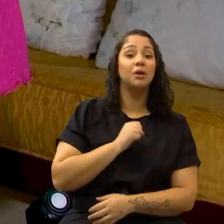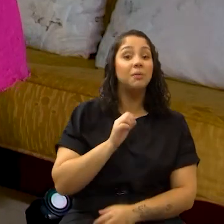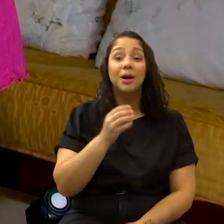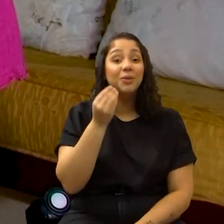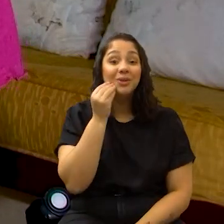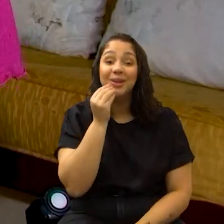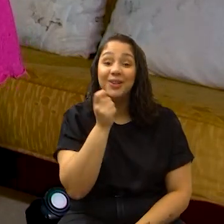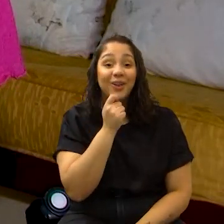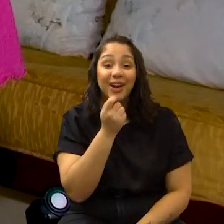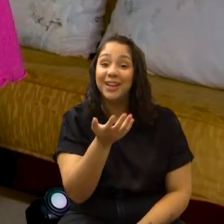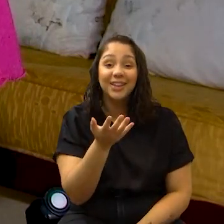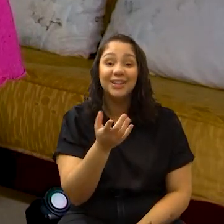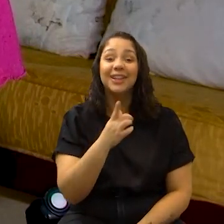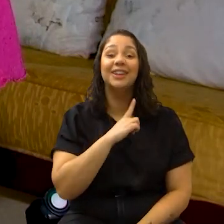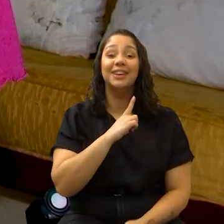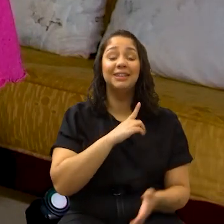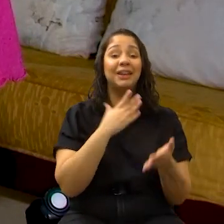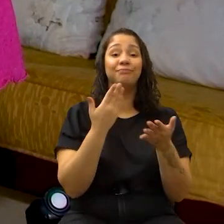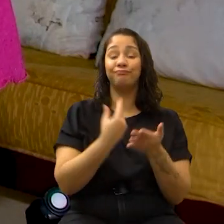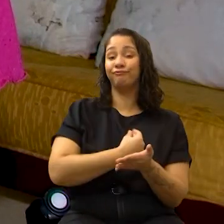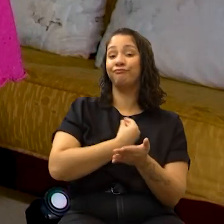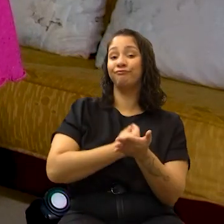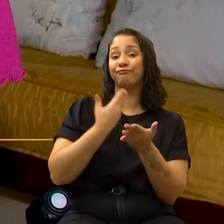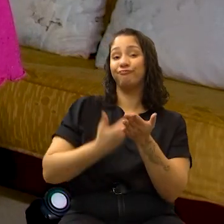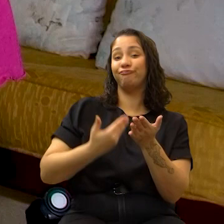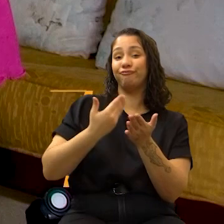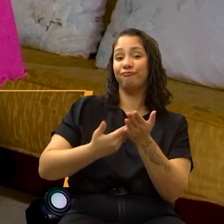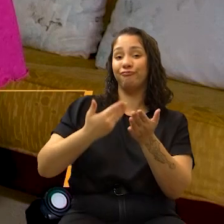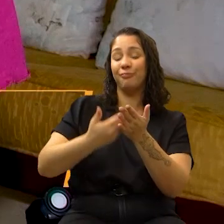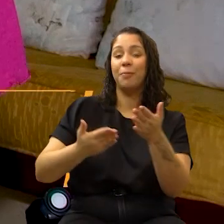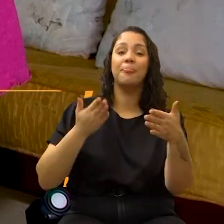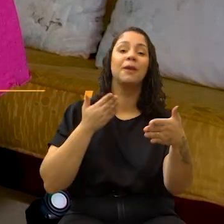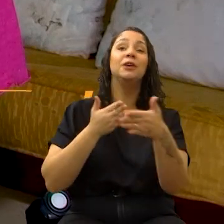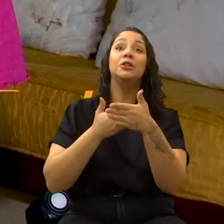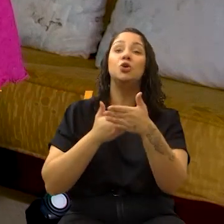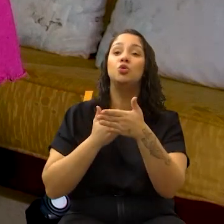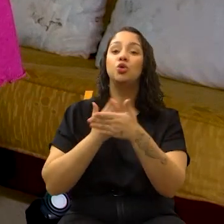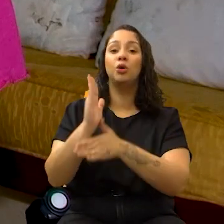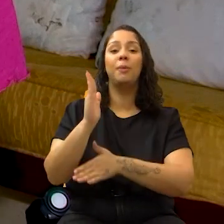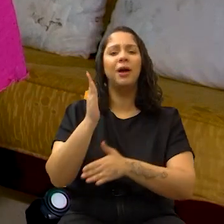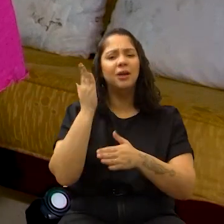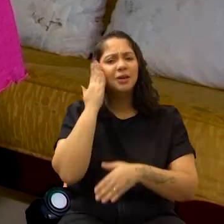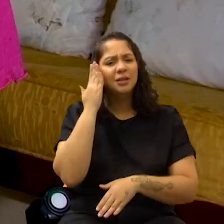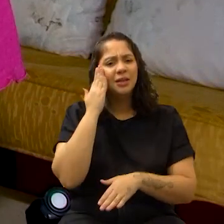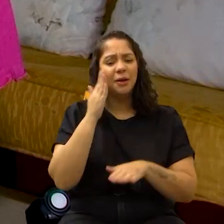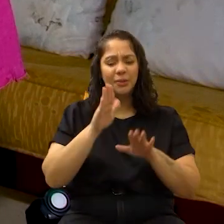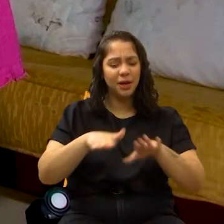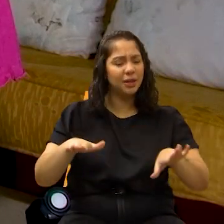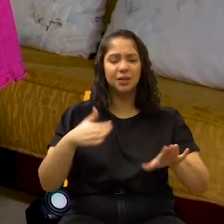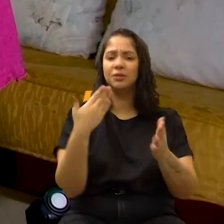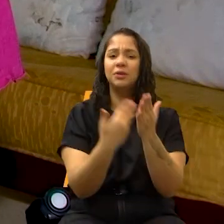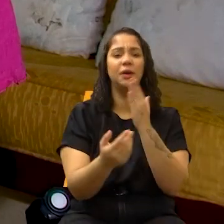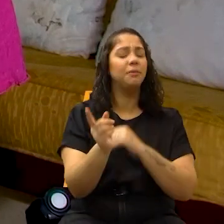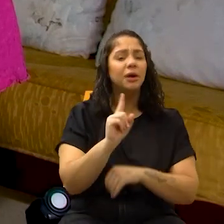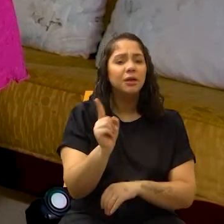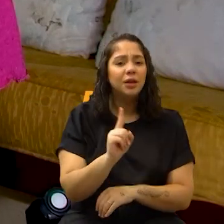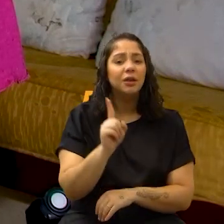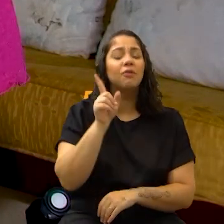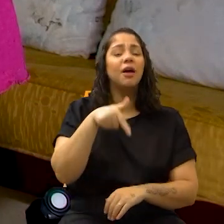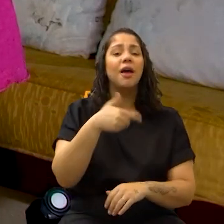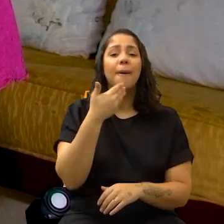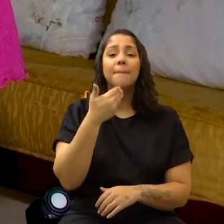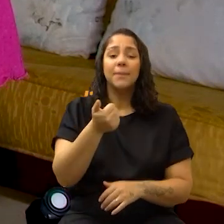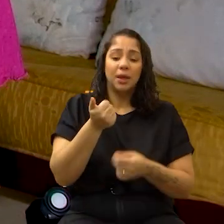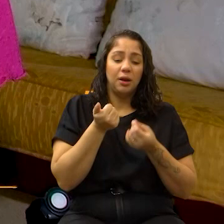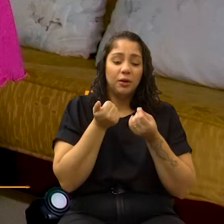ficar... Mas você não tentou, e às vezes tem tanta perda, né, na vida da gente, a gente supera, e a criança, você sabe que você não está perdendo,